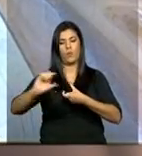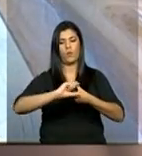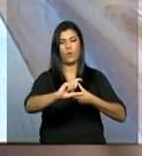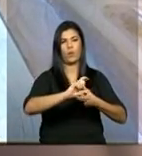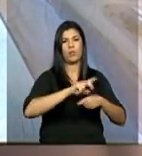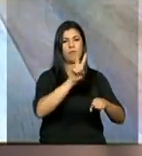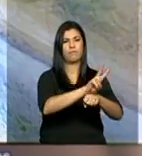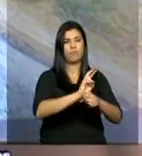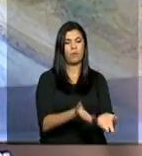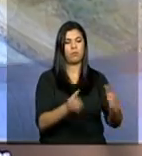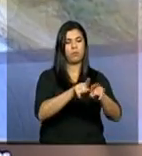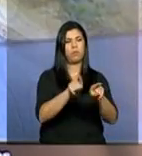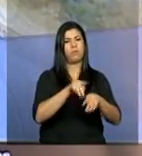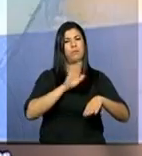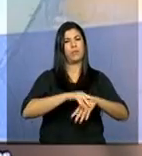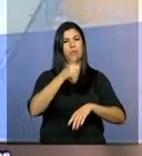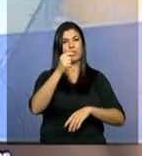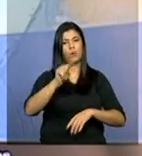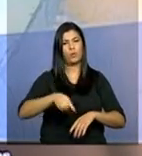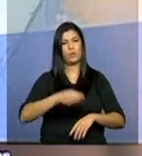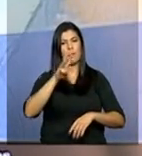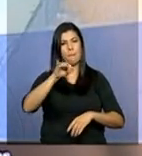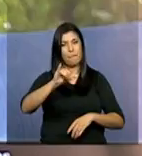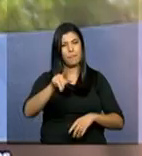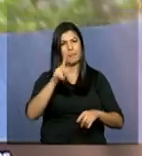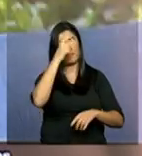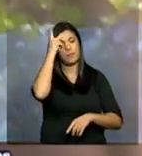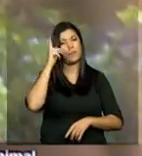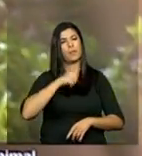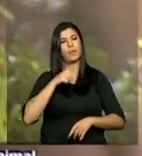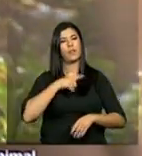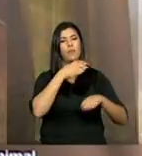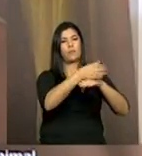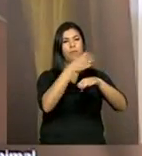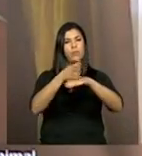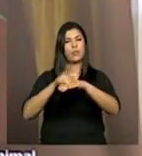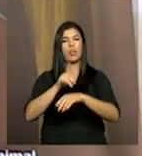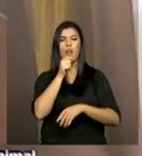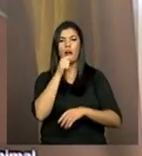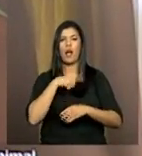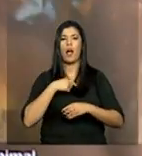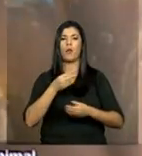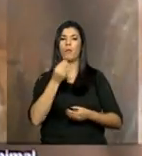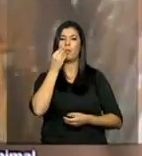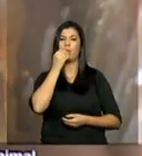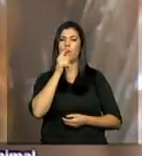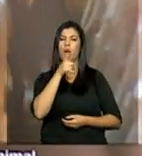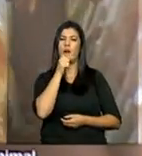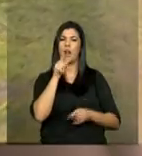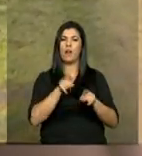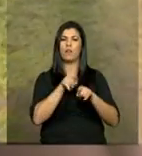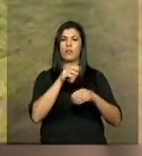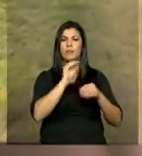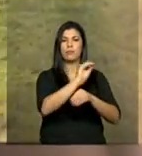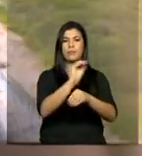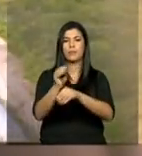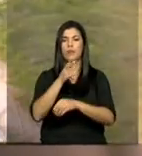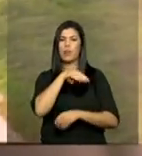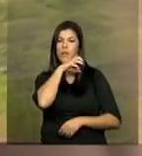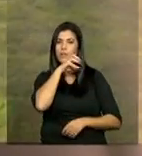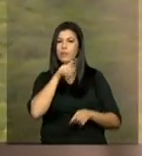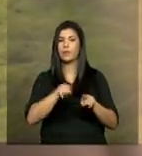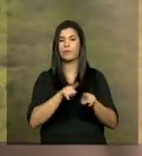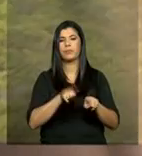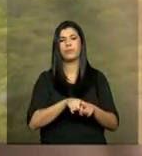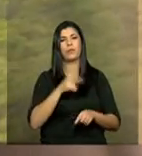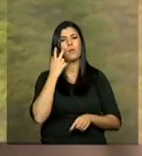a obra pronta, mais de 12 milhões de pessoas serão atendidas com acesso à água para o consumo humano e animal. No Ceará,